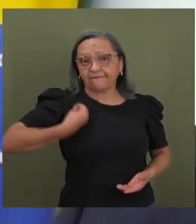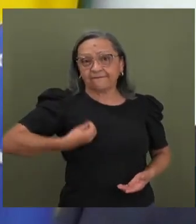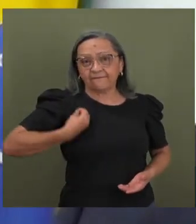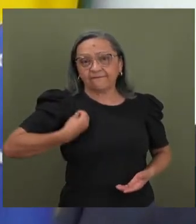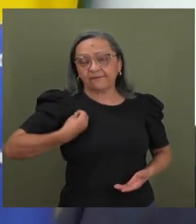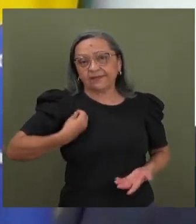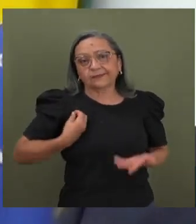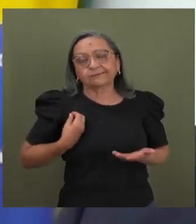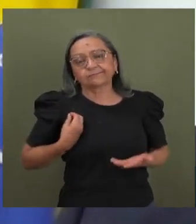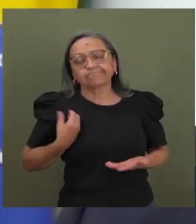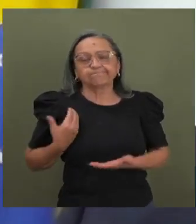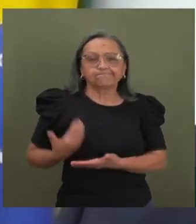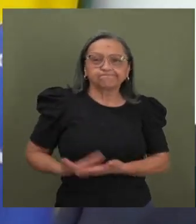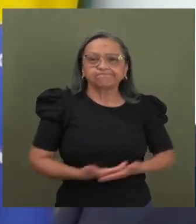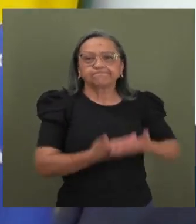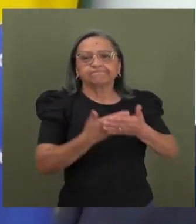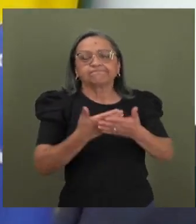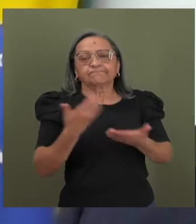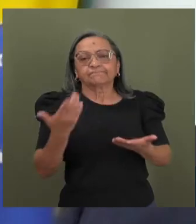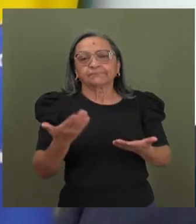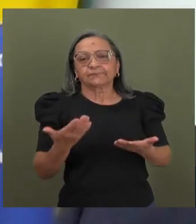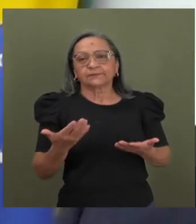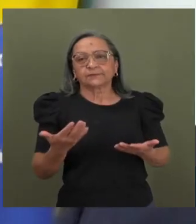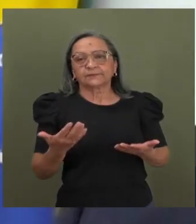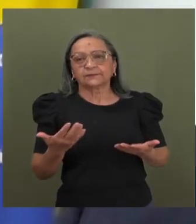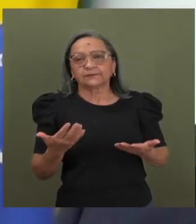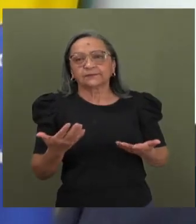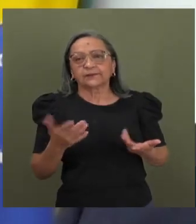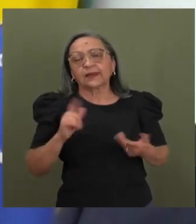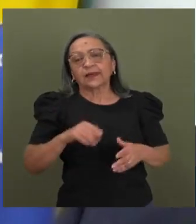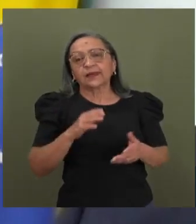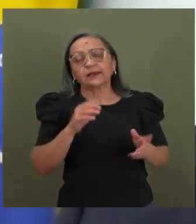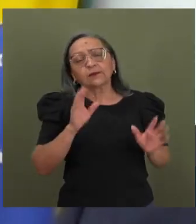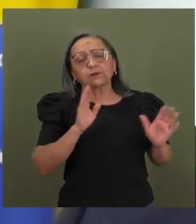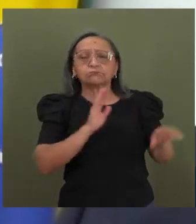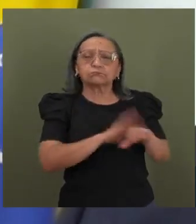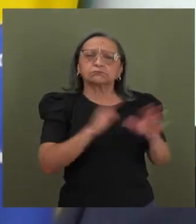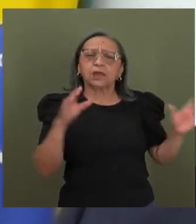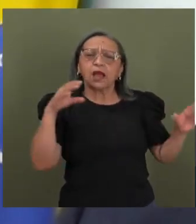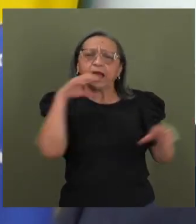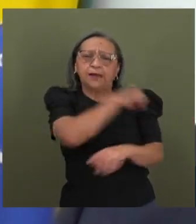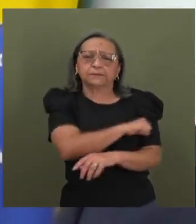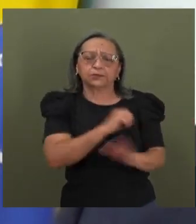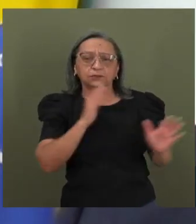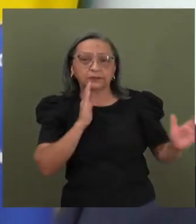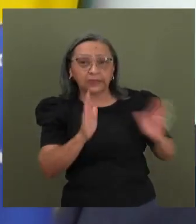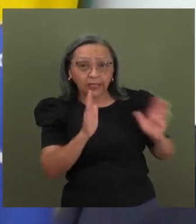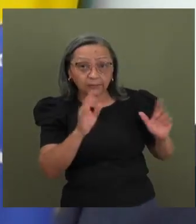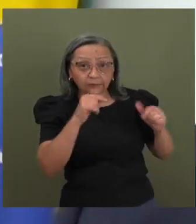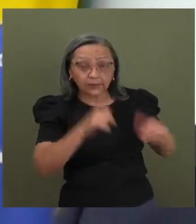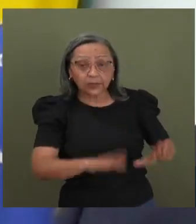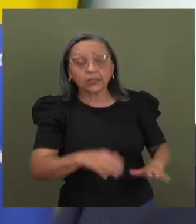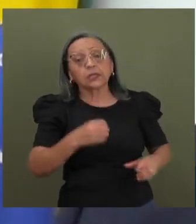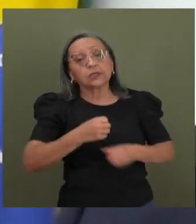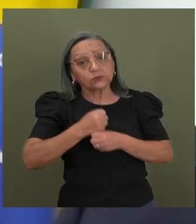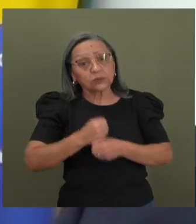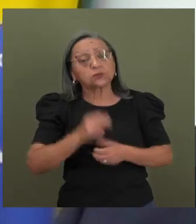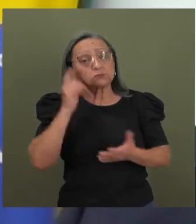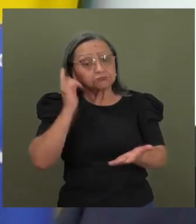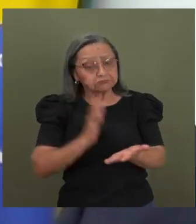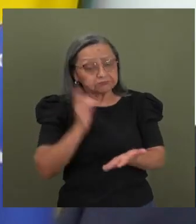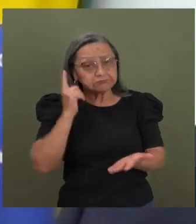ela é efêmera, que é uma passagem rápida, e ele cumpriu a